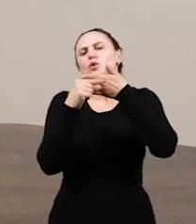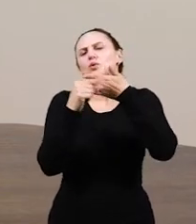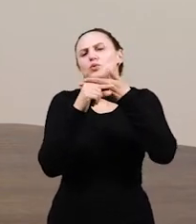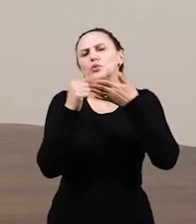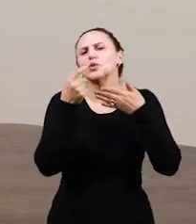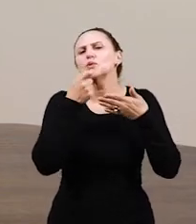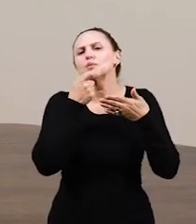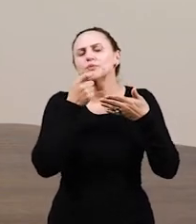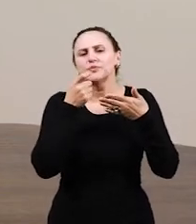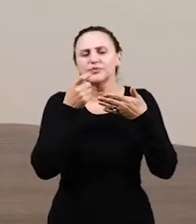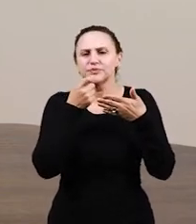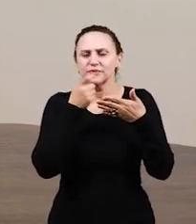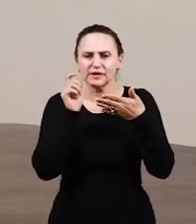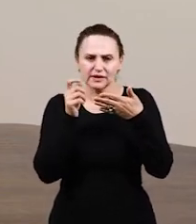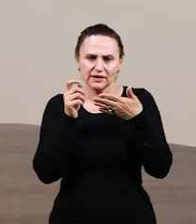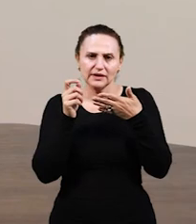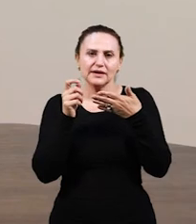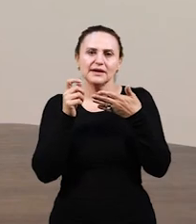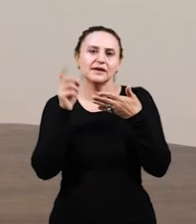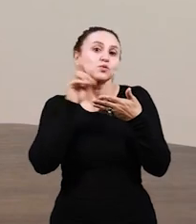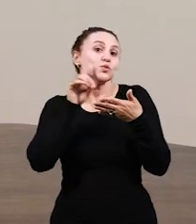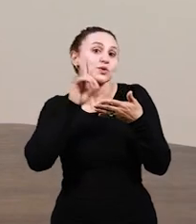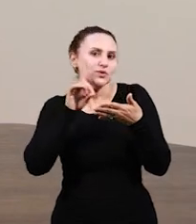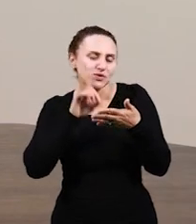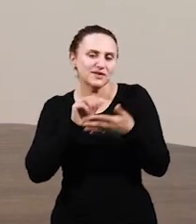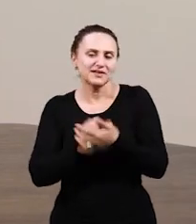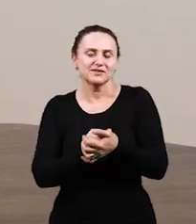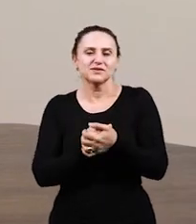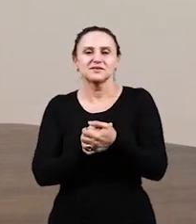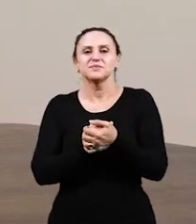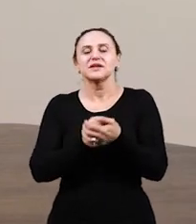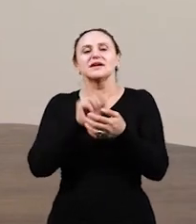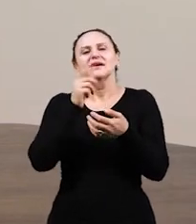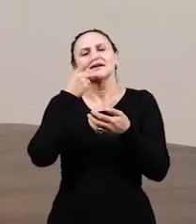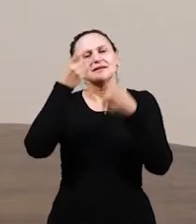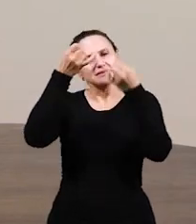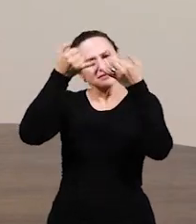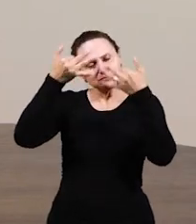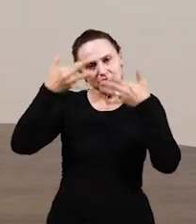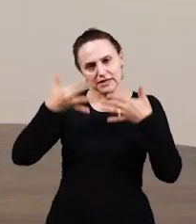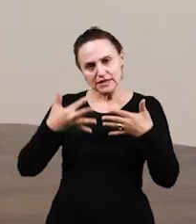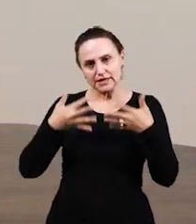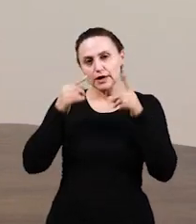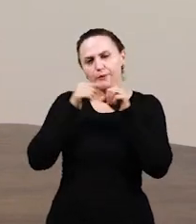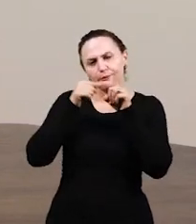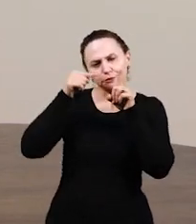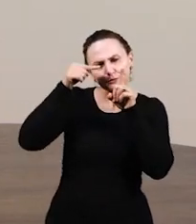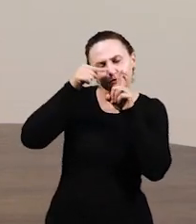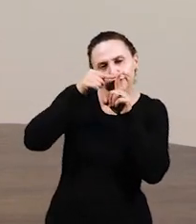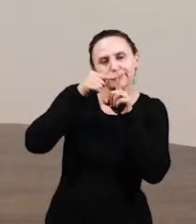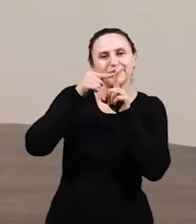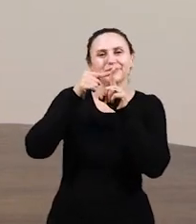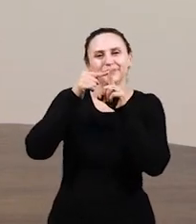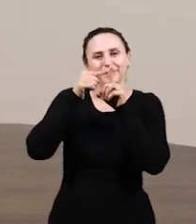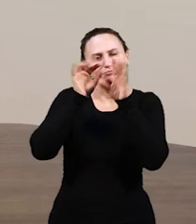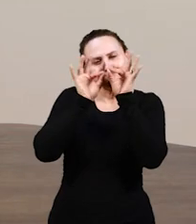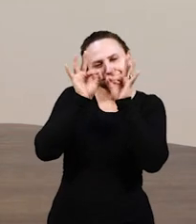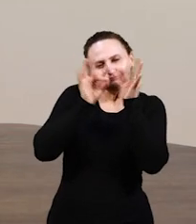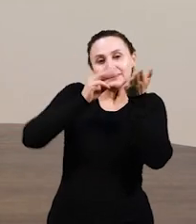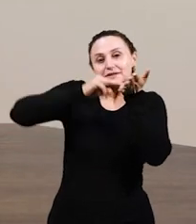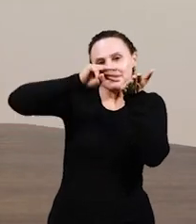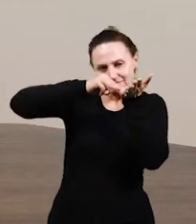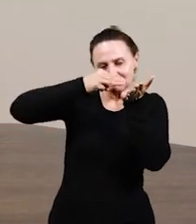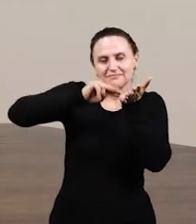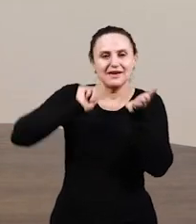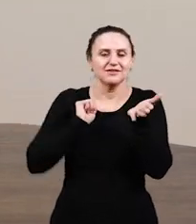brumfield ele inaugura o distribucionalismo né E apesar de não ser um sua siliano convicto ele